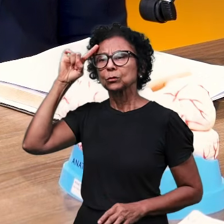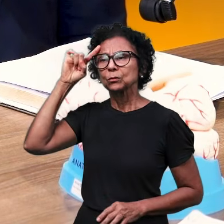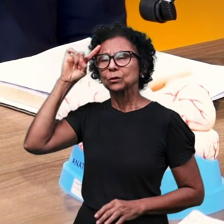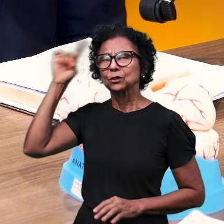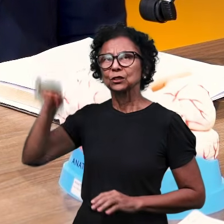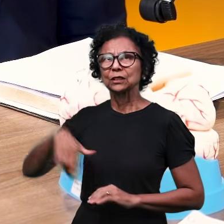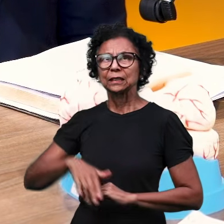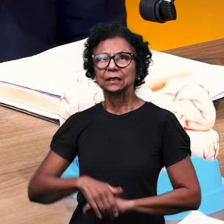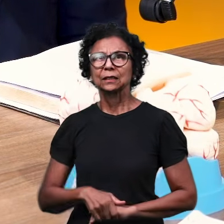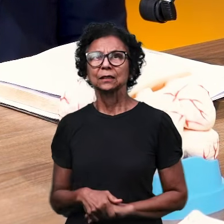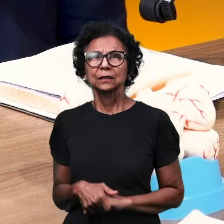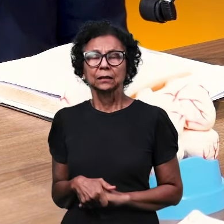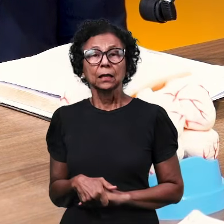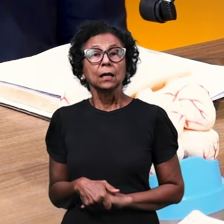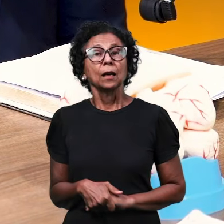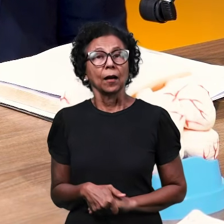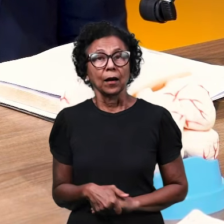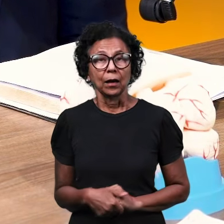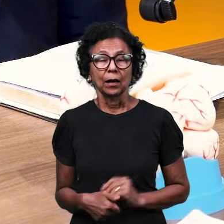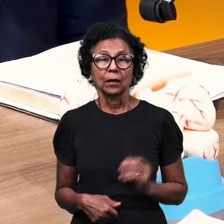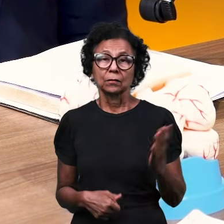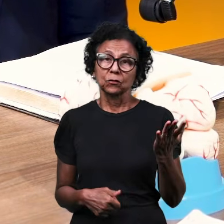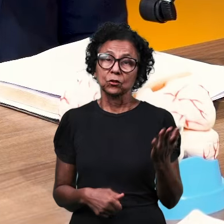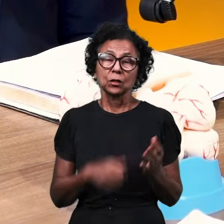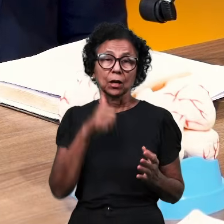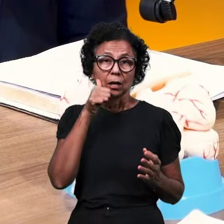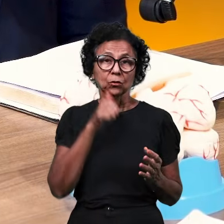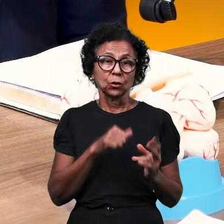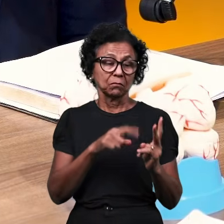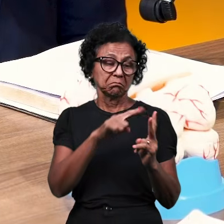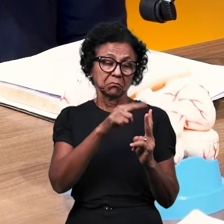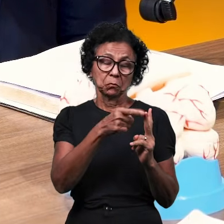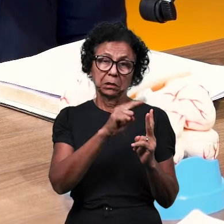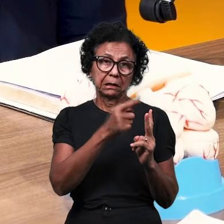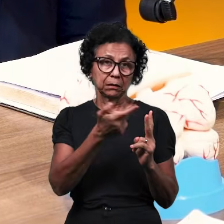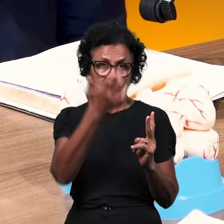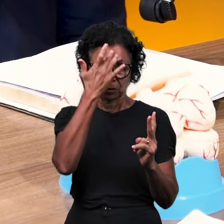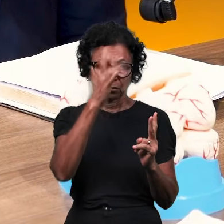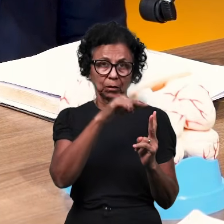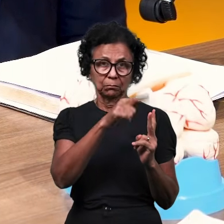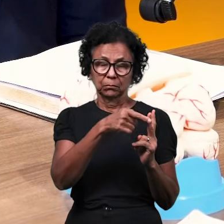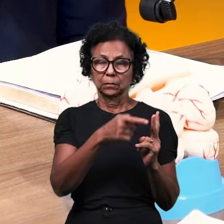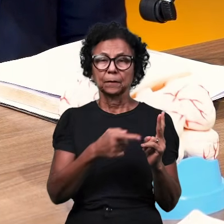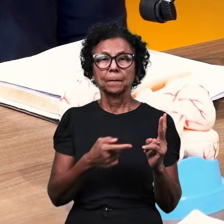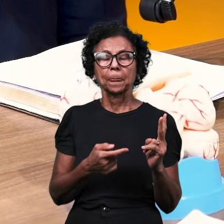igreja. Uma, inclusive, andava cerca de 8 quilômetros a pé para ir ao culto.